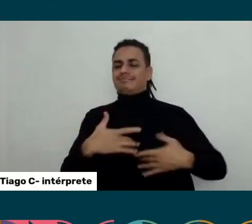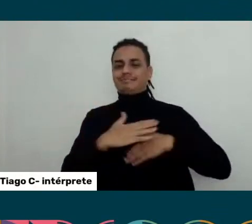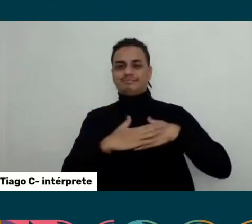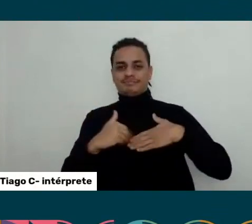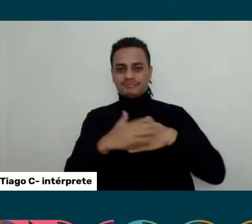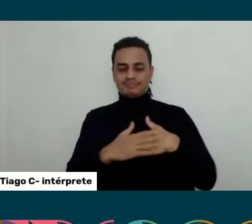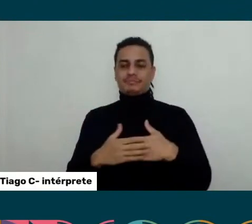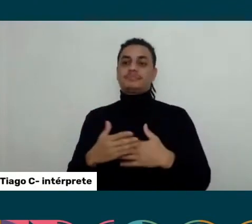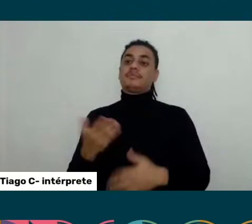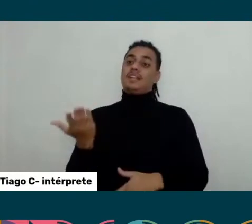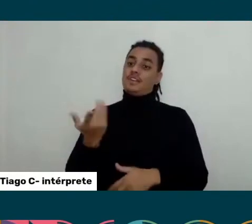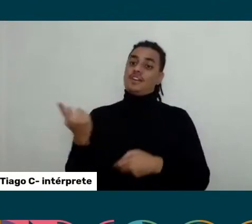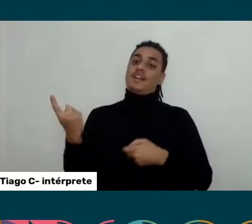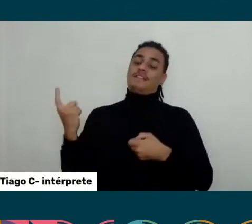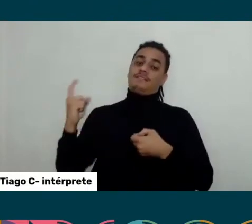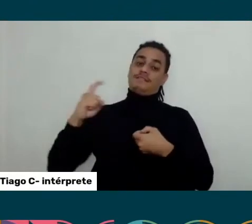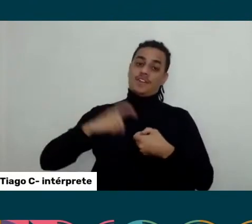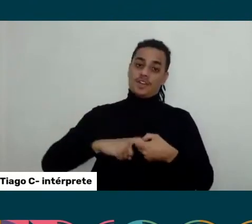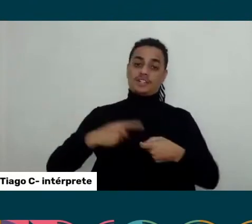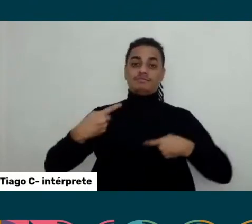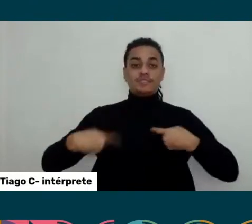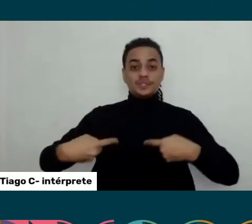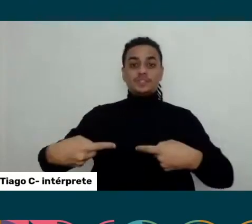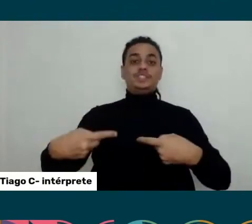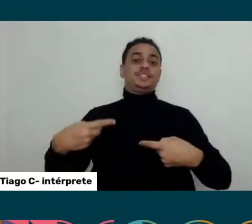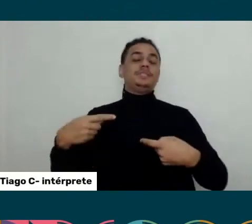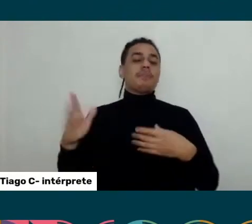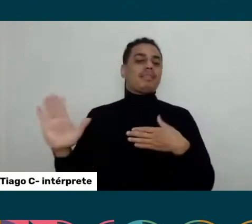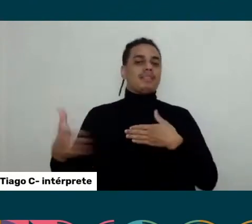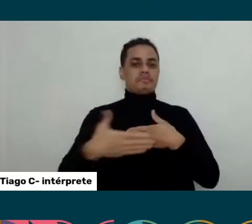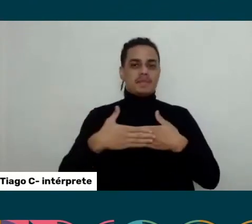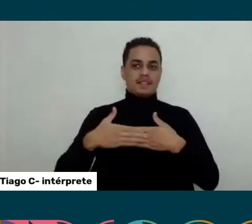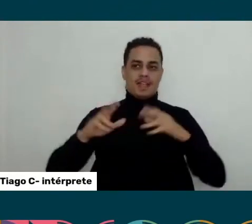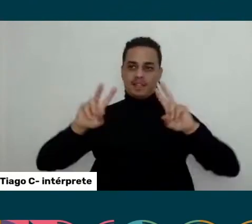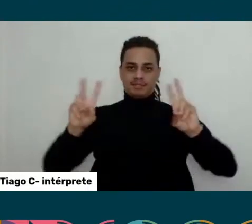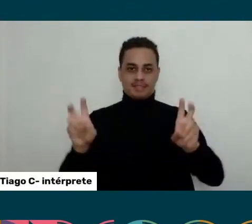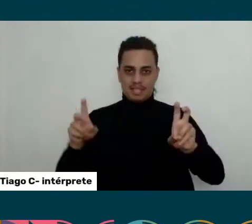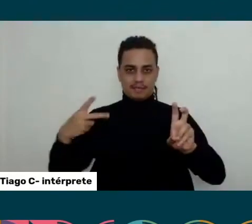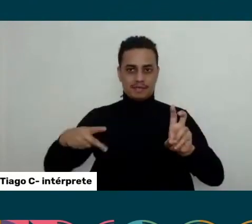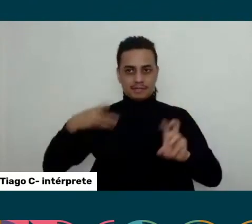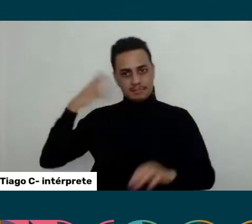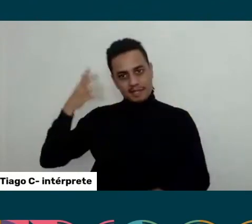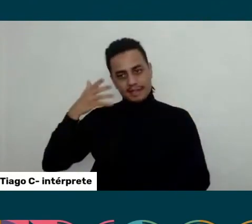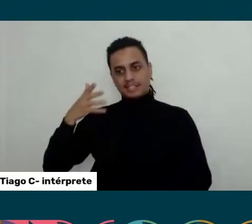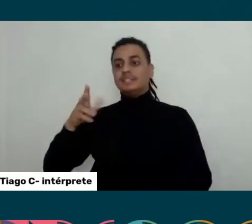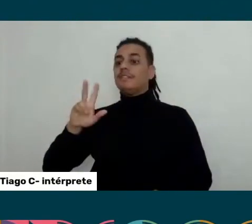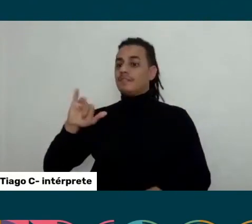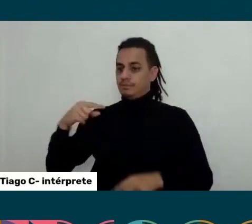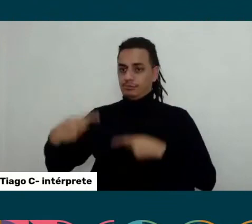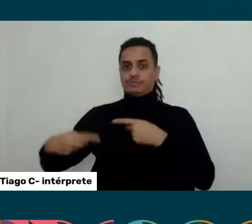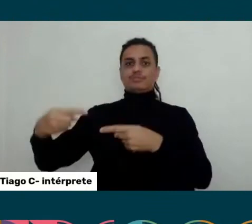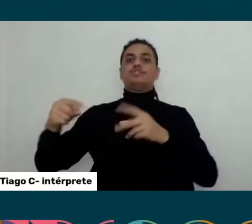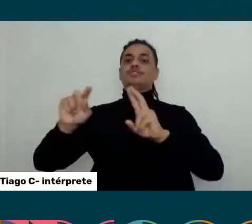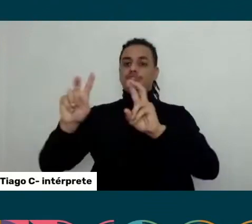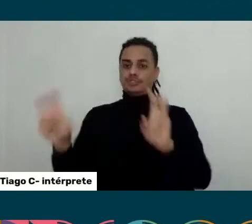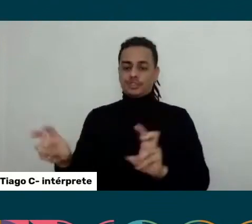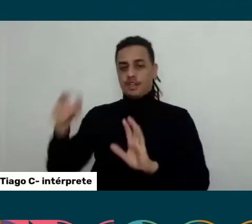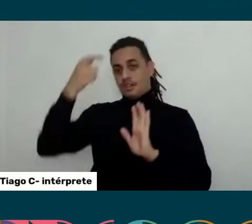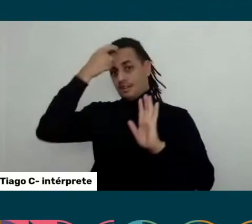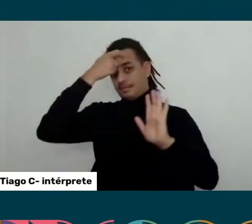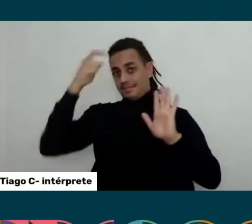hoje, fechando esse nosso dia tão incrível. E vamos sim falar de inteligência